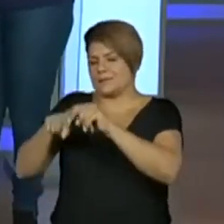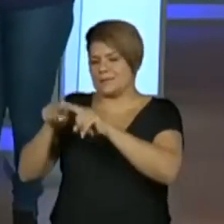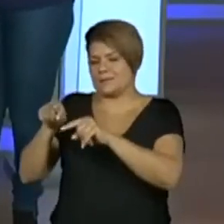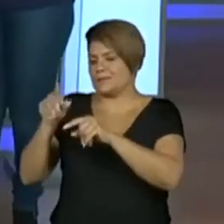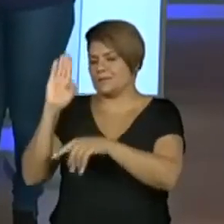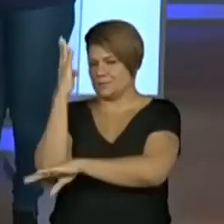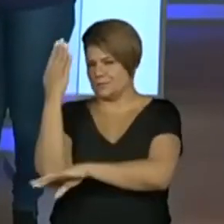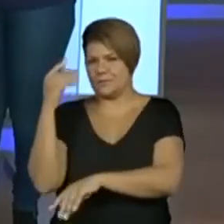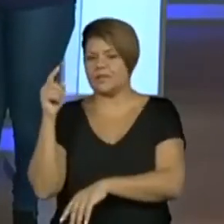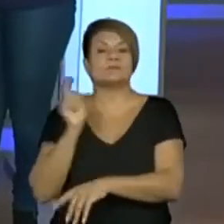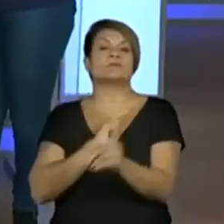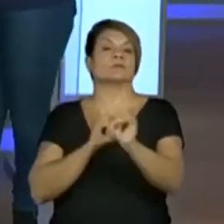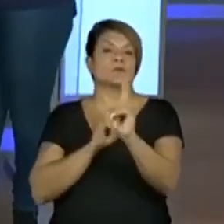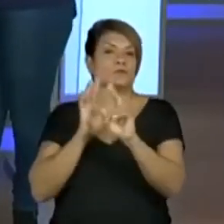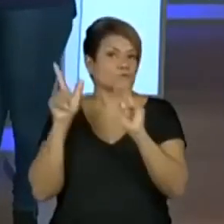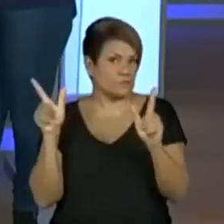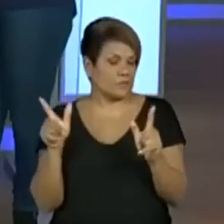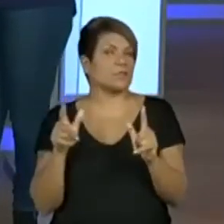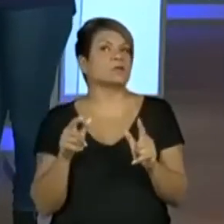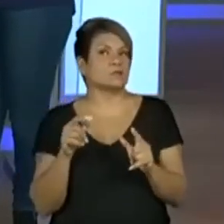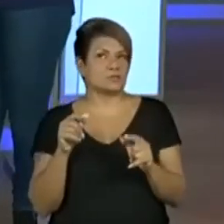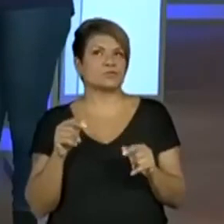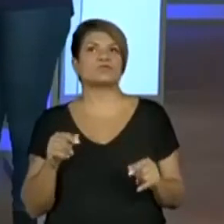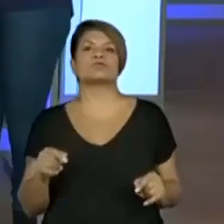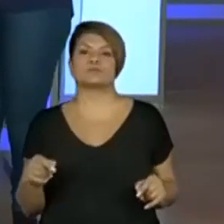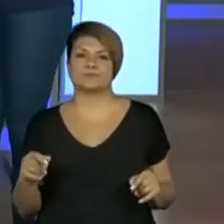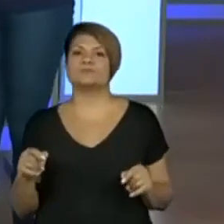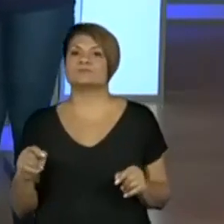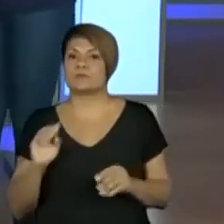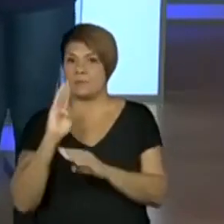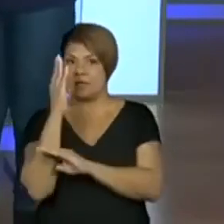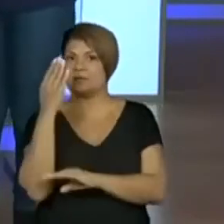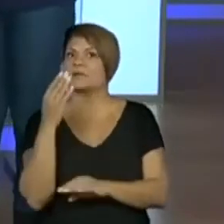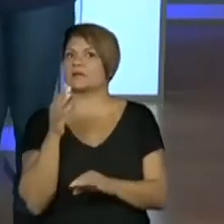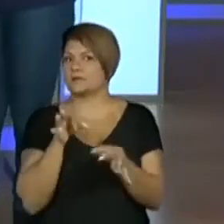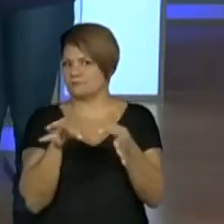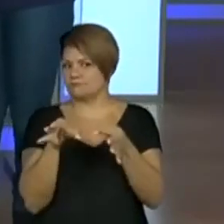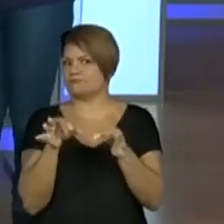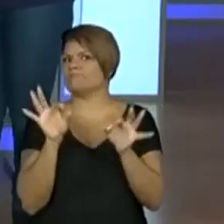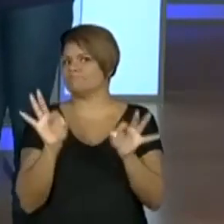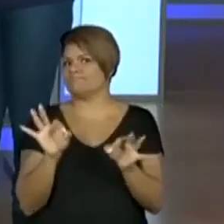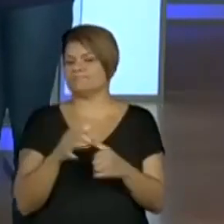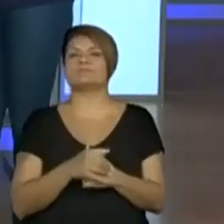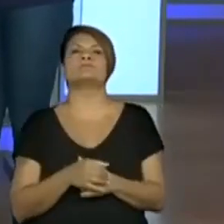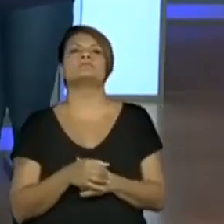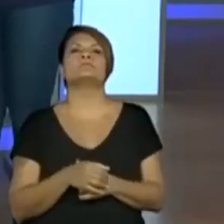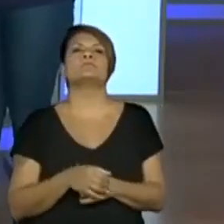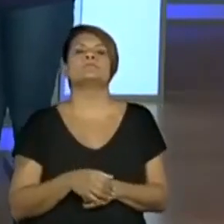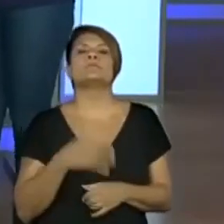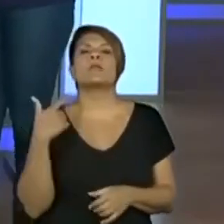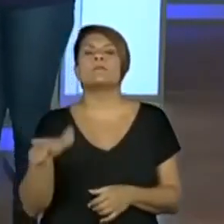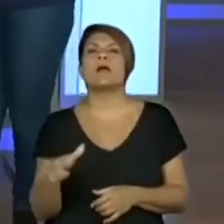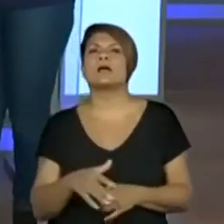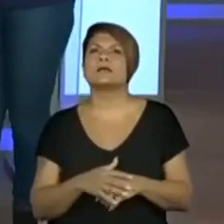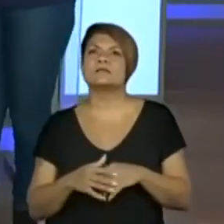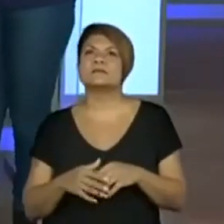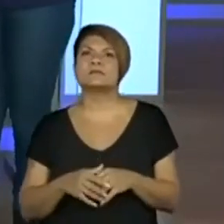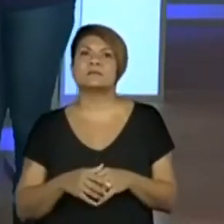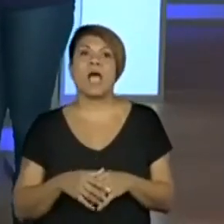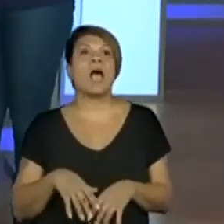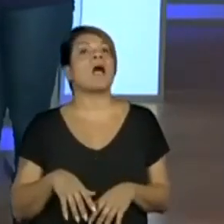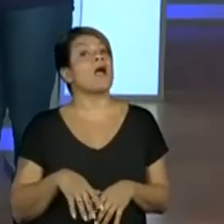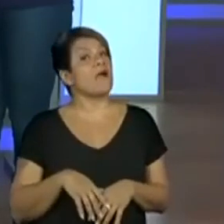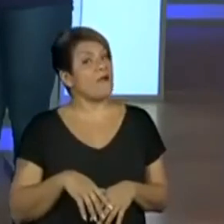uma diferença aí da questão da madeira madeira mais preparada né é isso e isso que mais que a gente tem aqui a